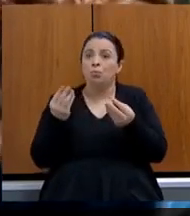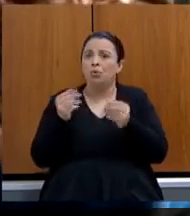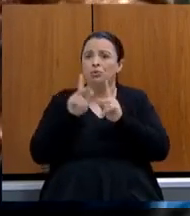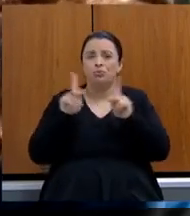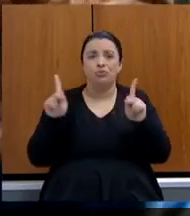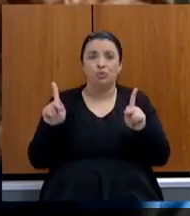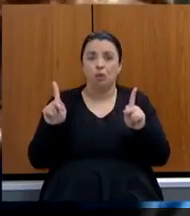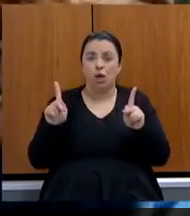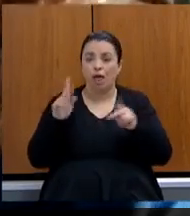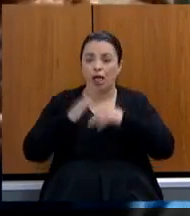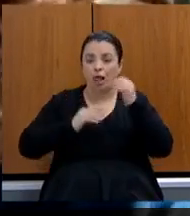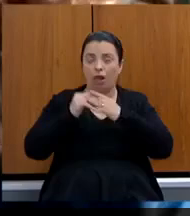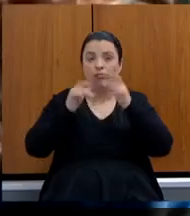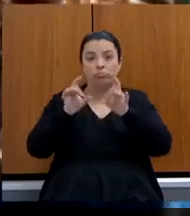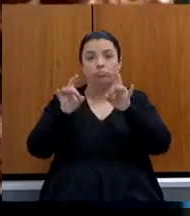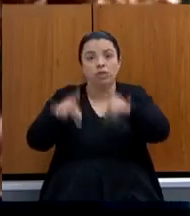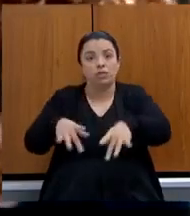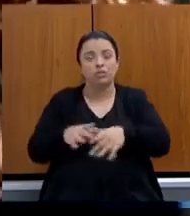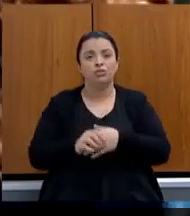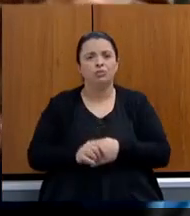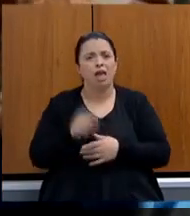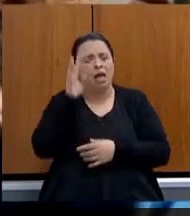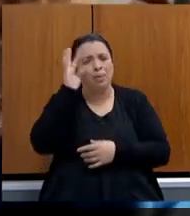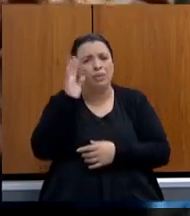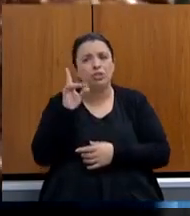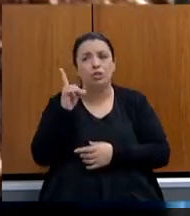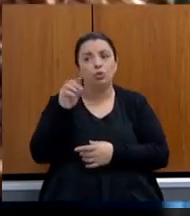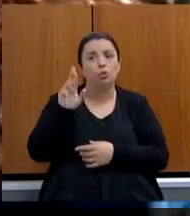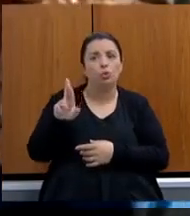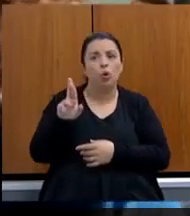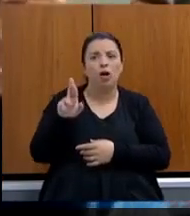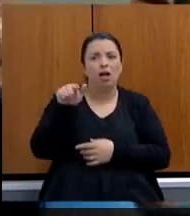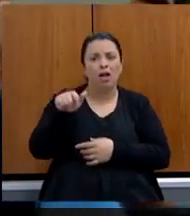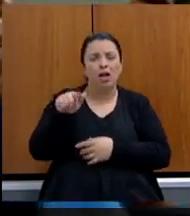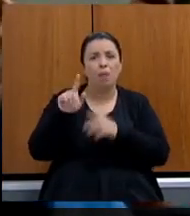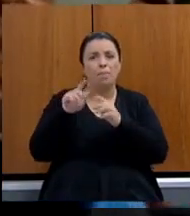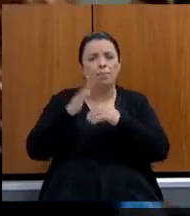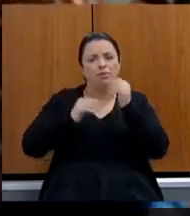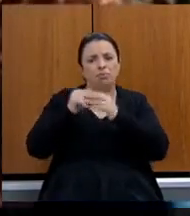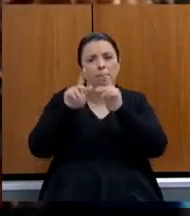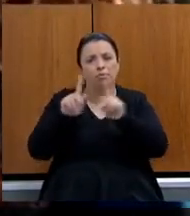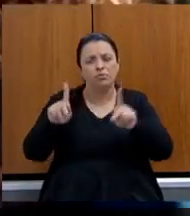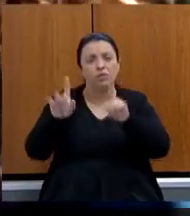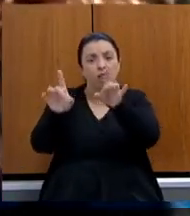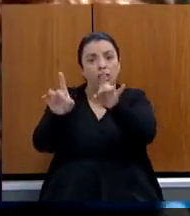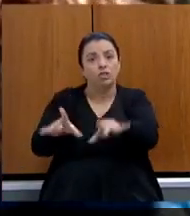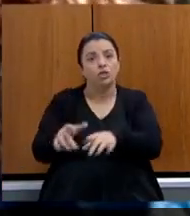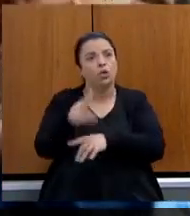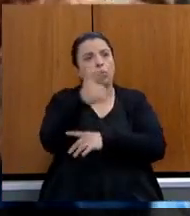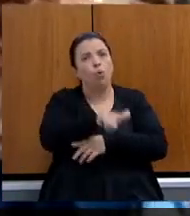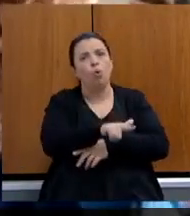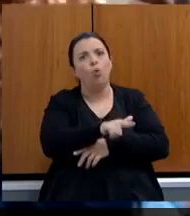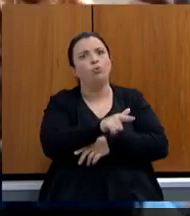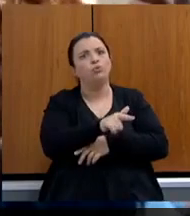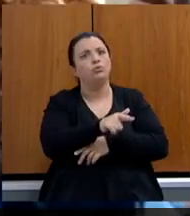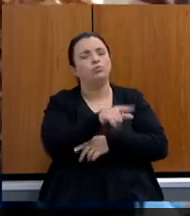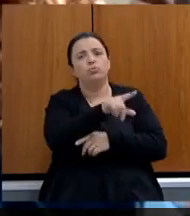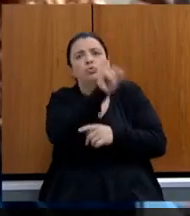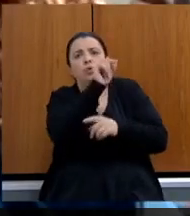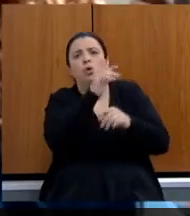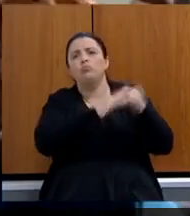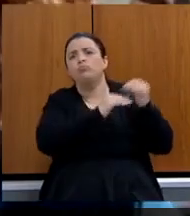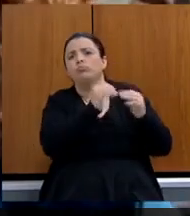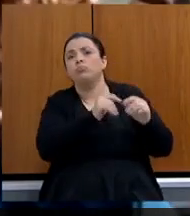secretário imagina Doutor está indo desde os campos indo para outros lugares e a gente sabe que tem três mente a questão Federal tem a ver com o